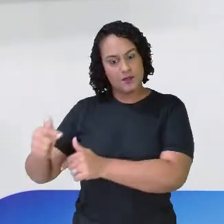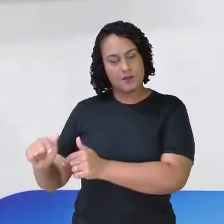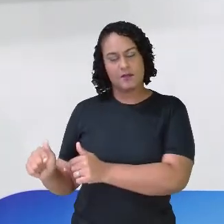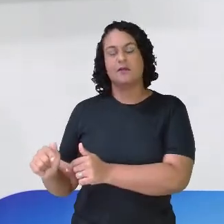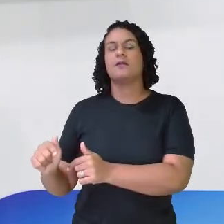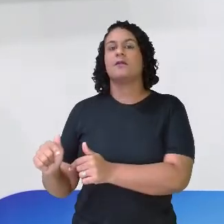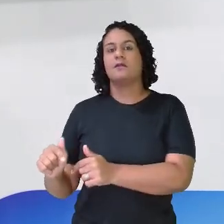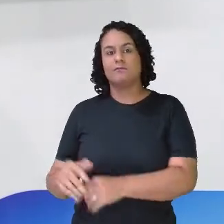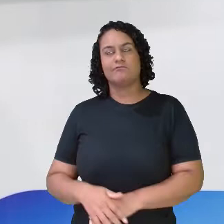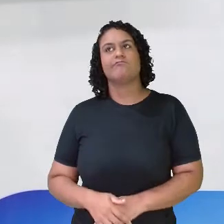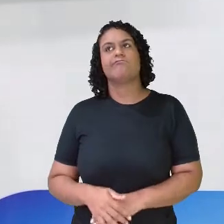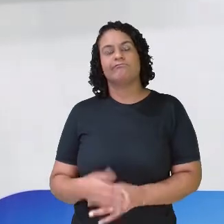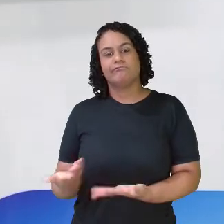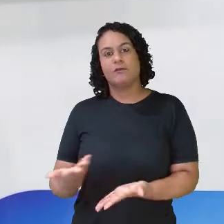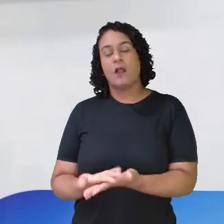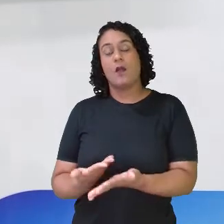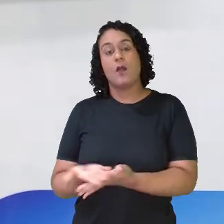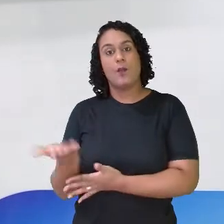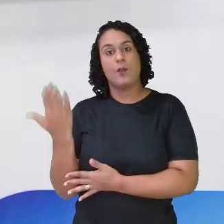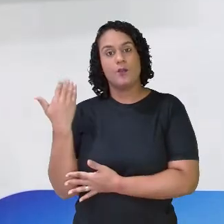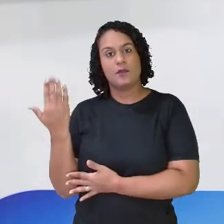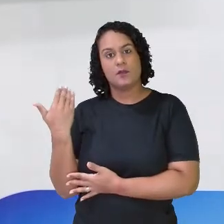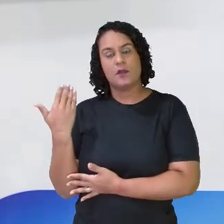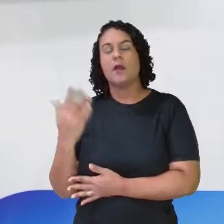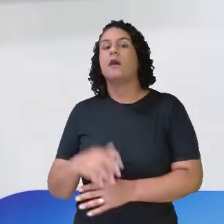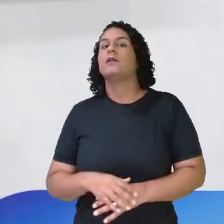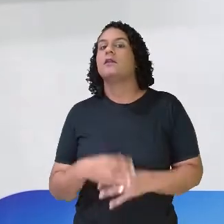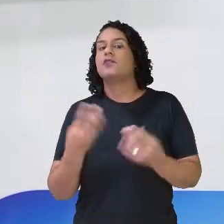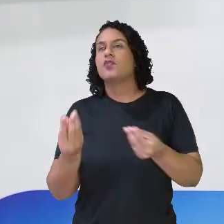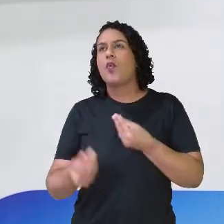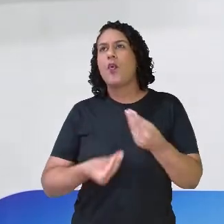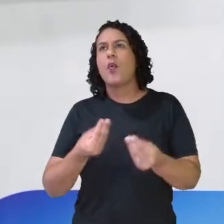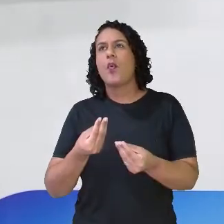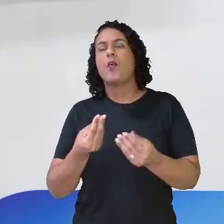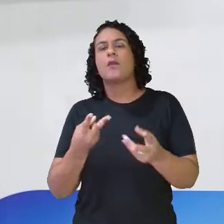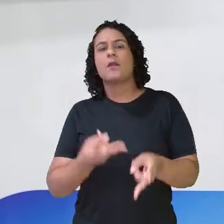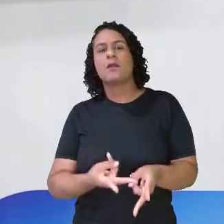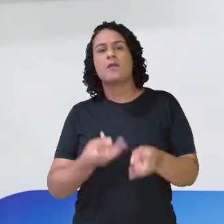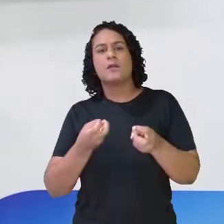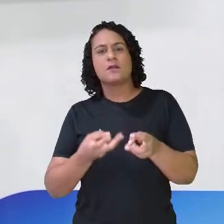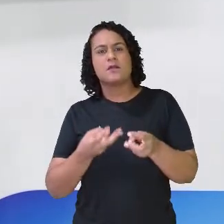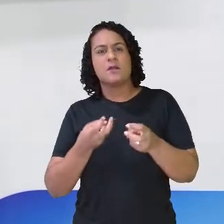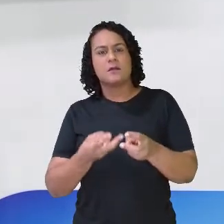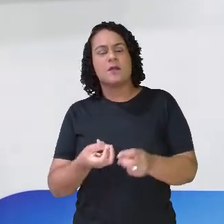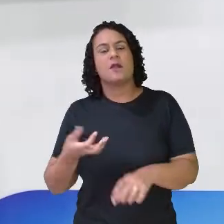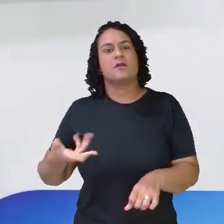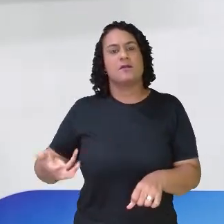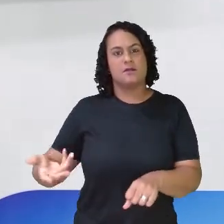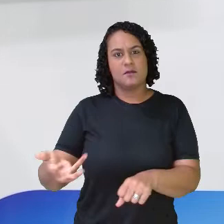sobre, nas últimas aulas, né, a gente trabalhou sobre leitura e interpretamento de dados, essa questão de